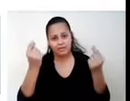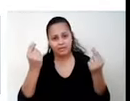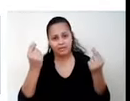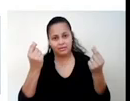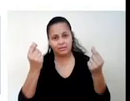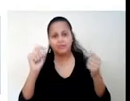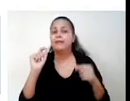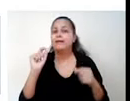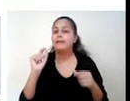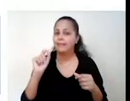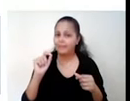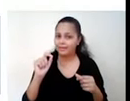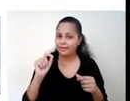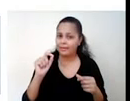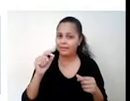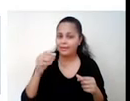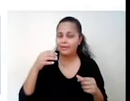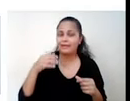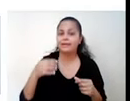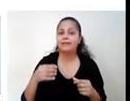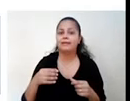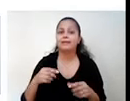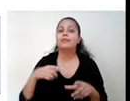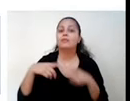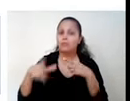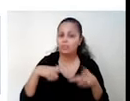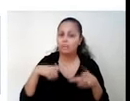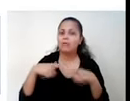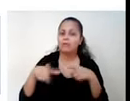e ia morrer camponês e servo,